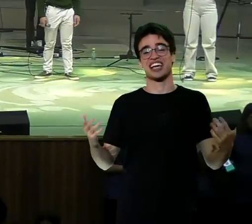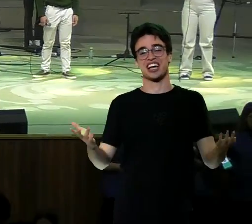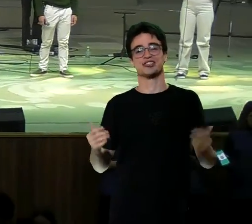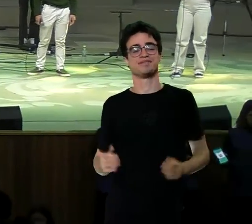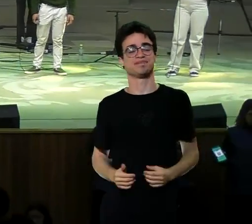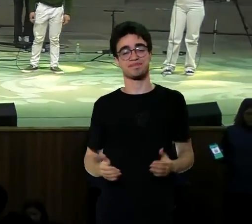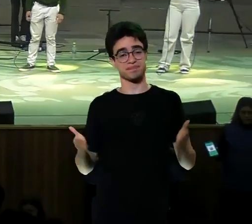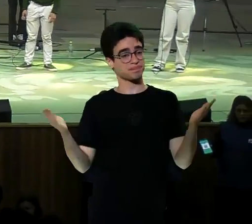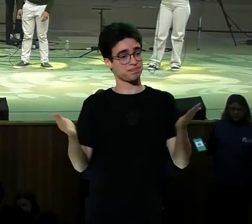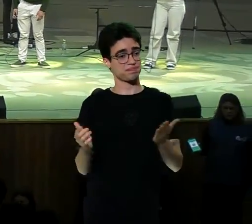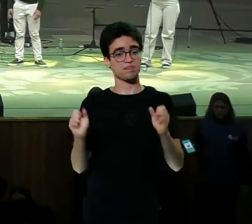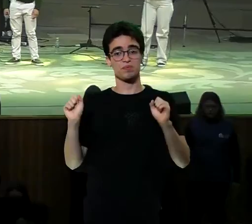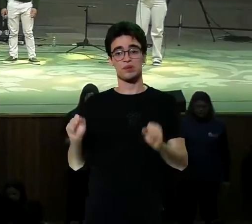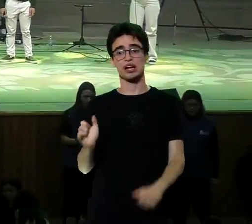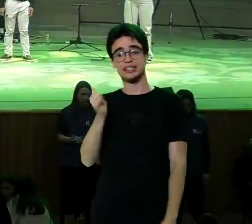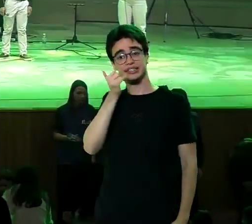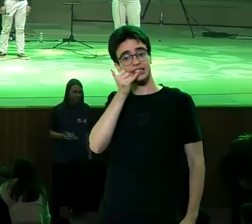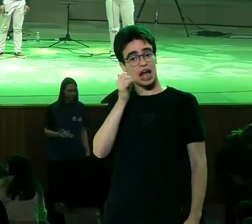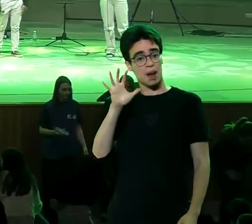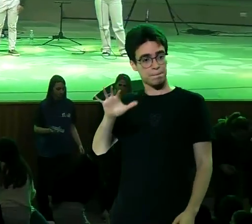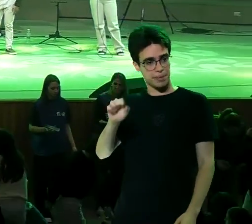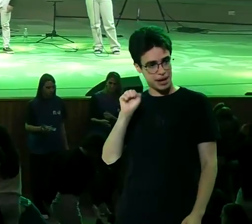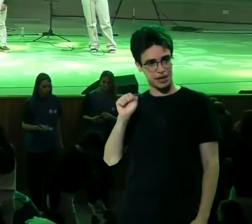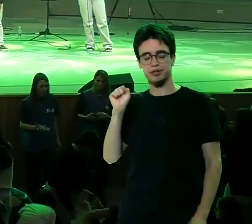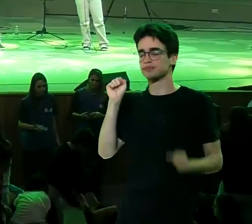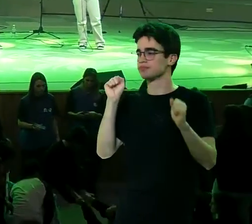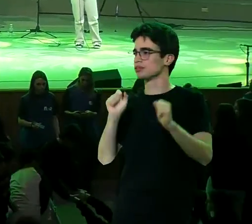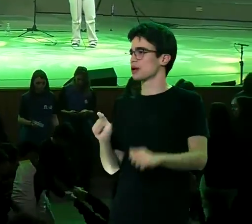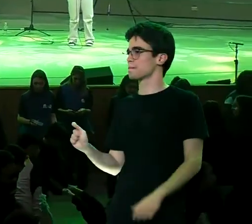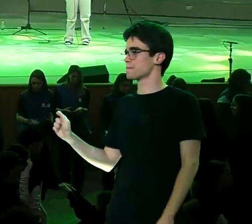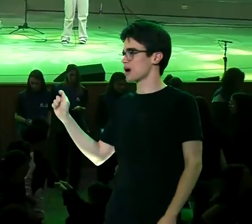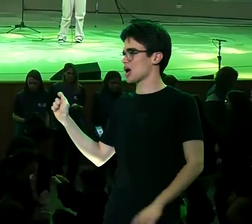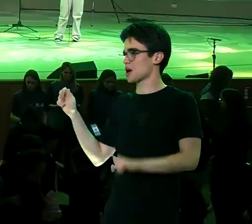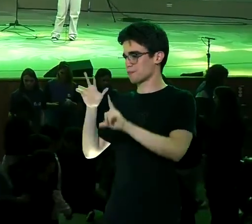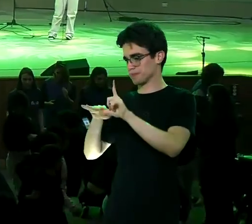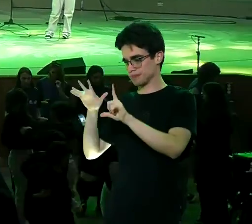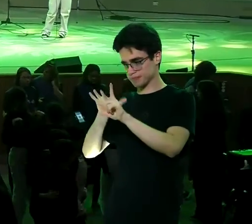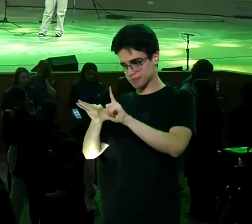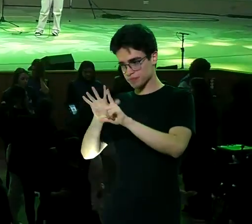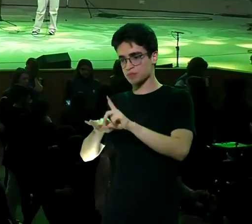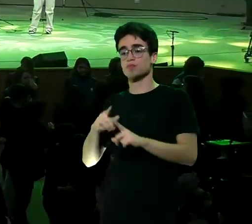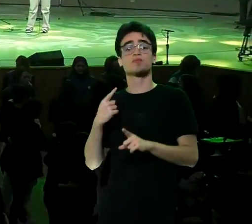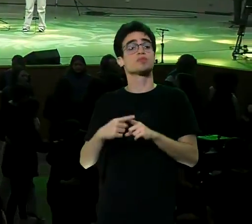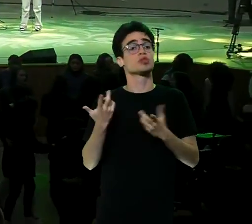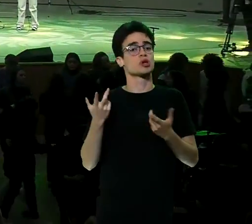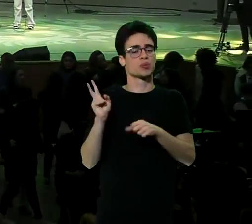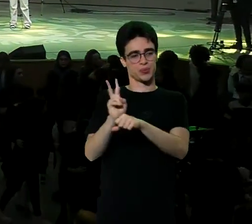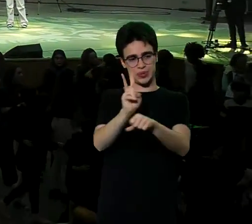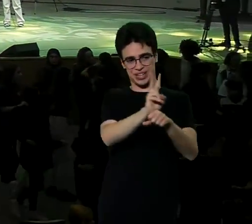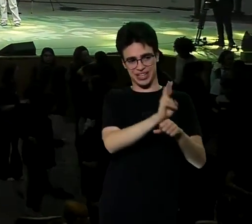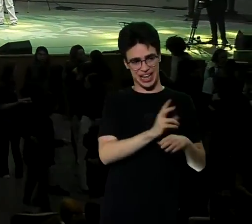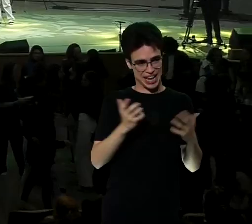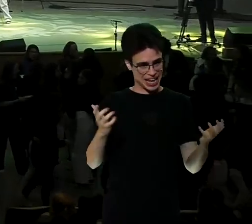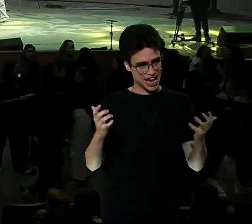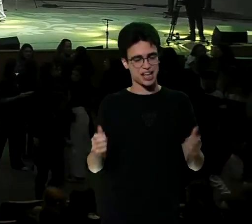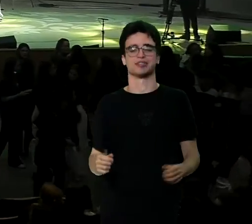peguem o celular de vocês e apontem aqui pro QR Code, tá bom? Porque a gente quer cuidar de vocês. Enquanto isso, a gente vai tocar mais uma